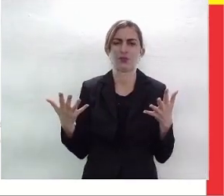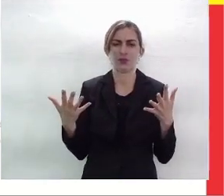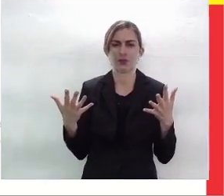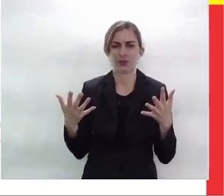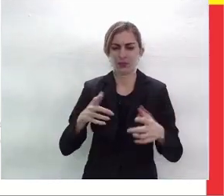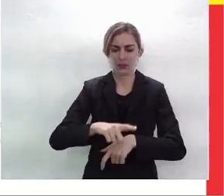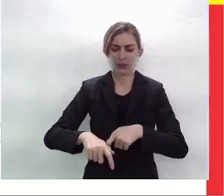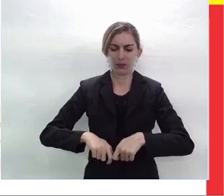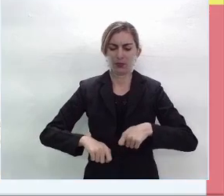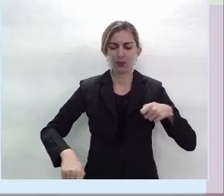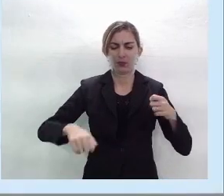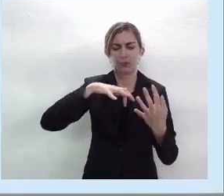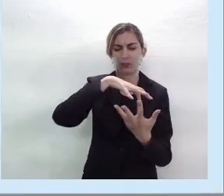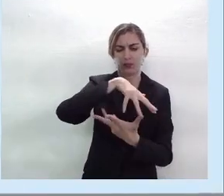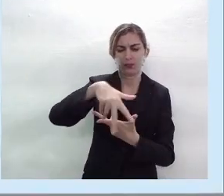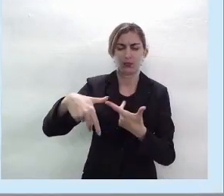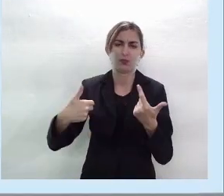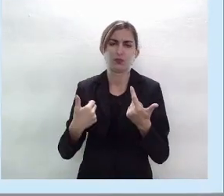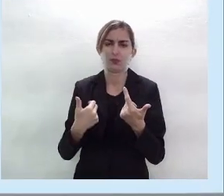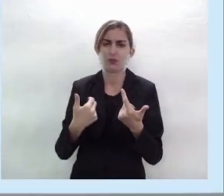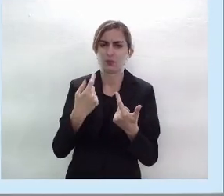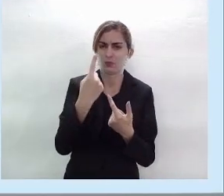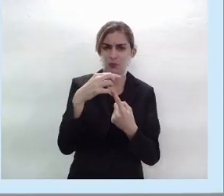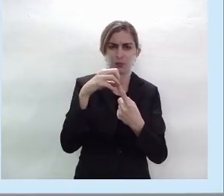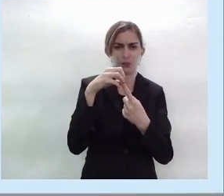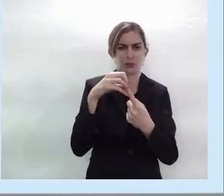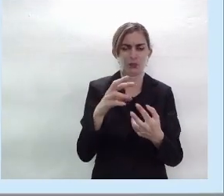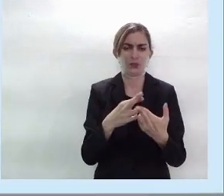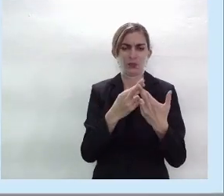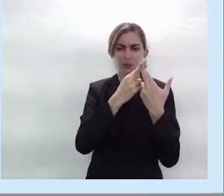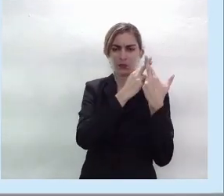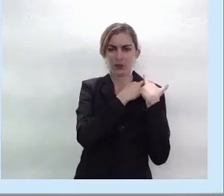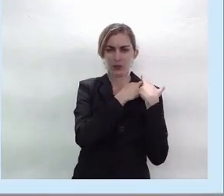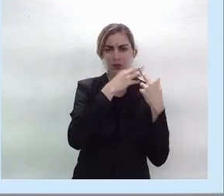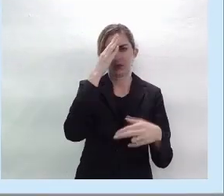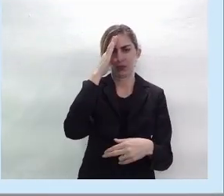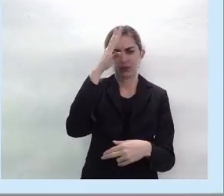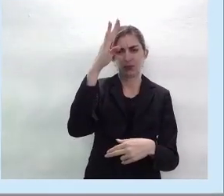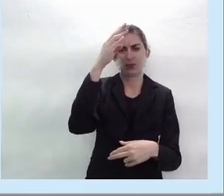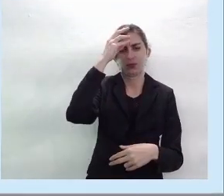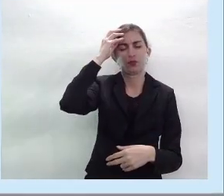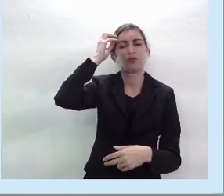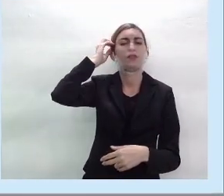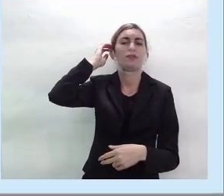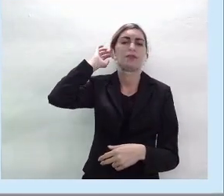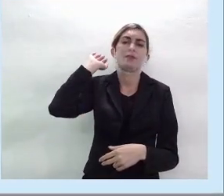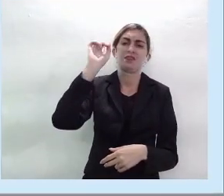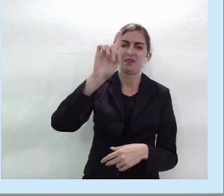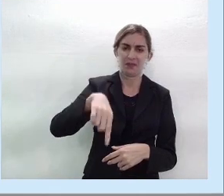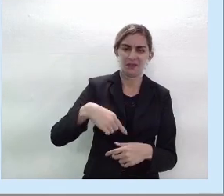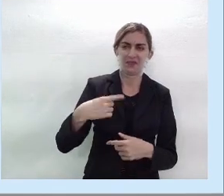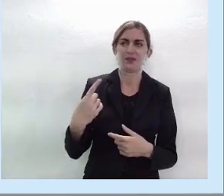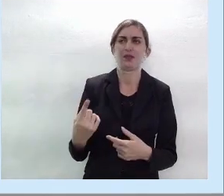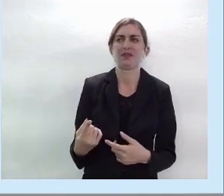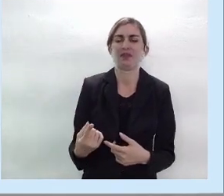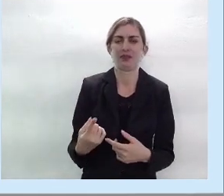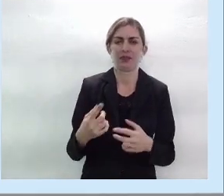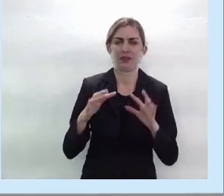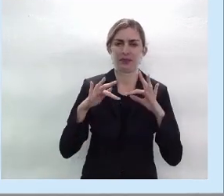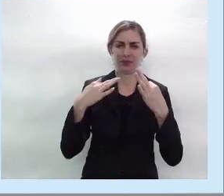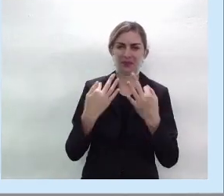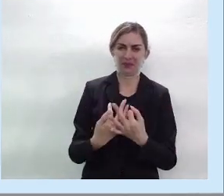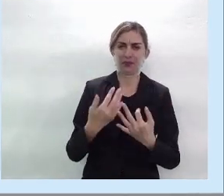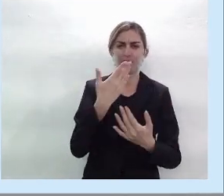disseminação do jiu-jitsu no mundo todo. Então, uma das responsabilidades principais, né, digamos